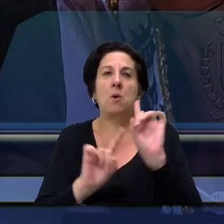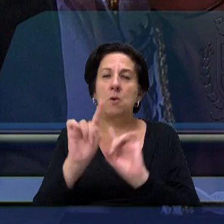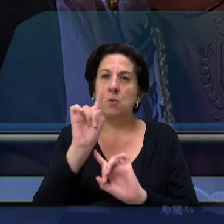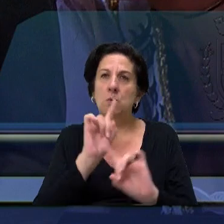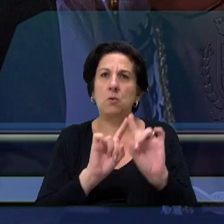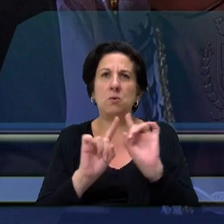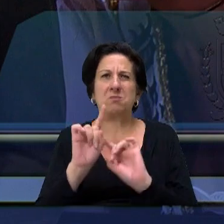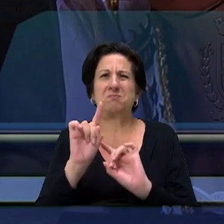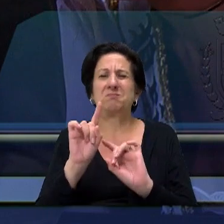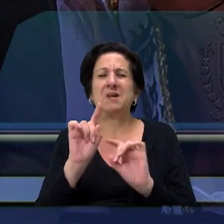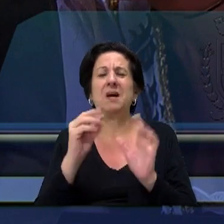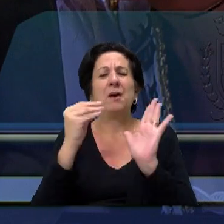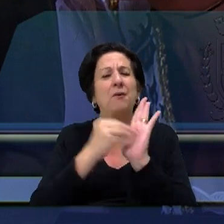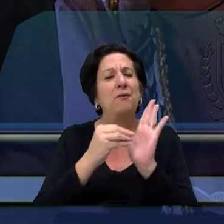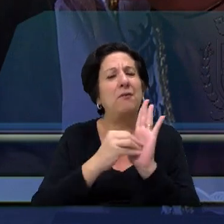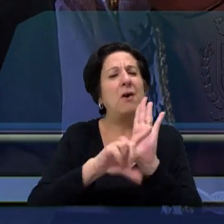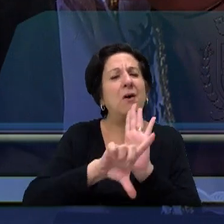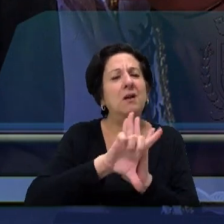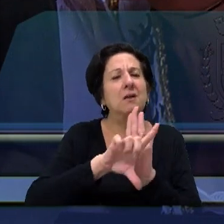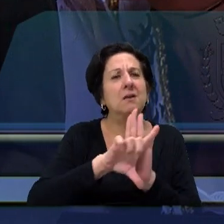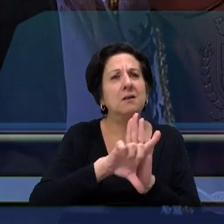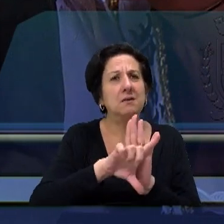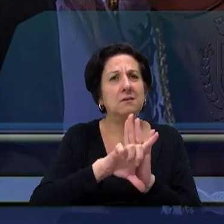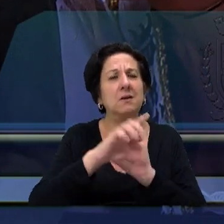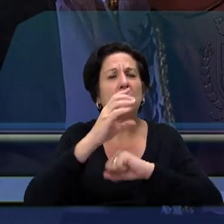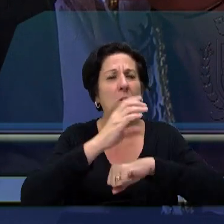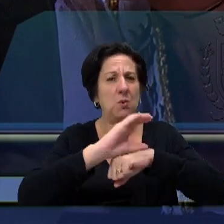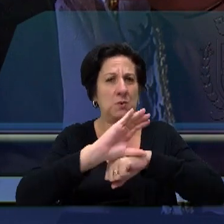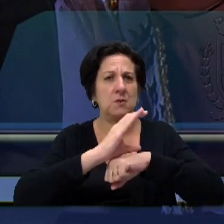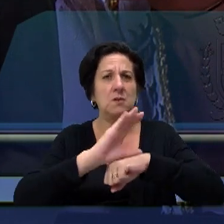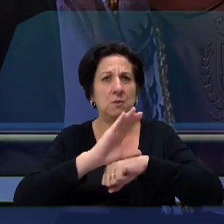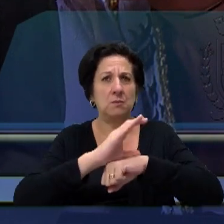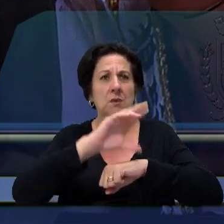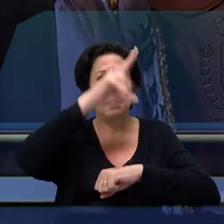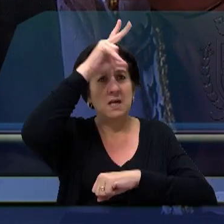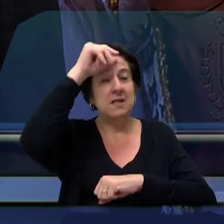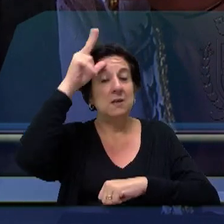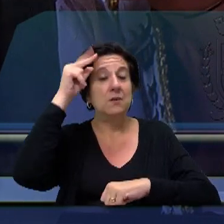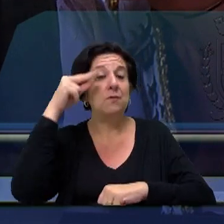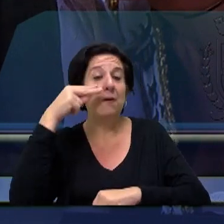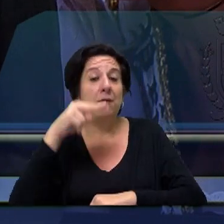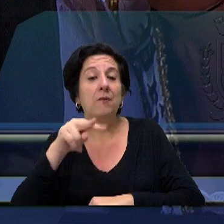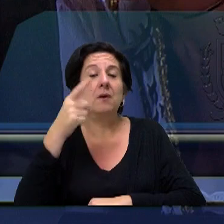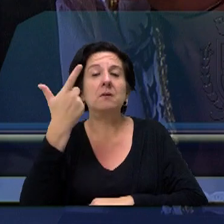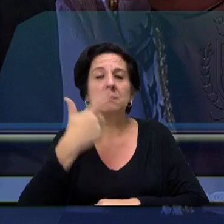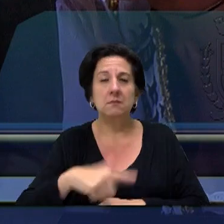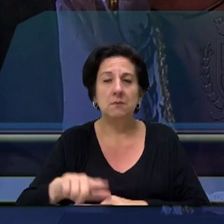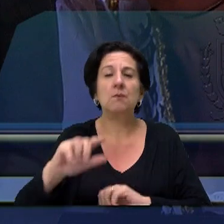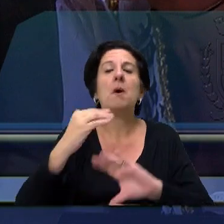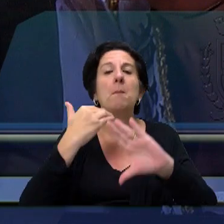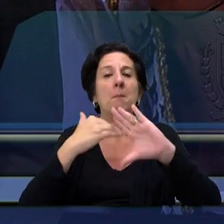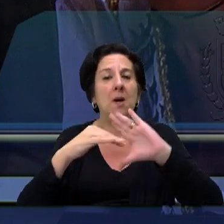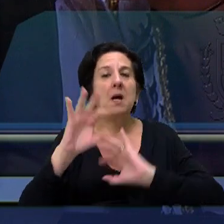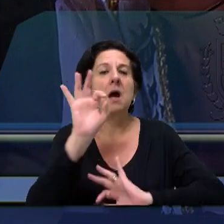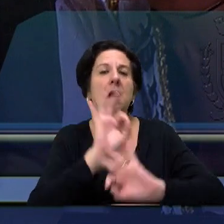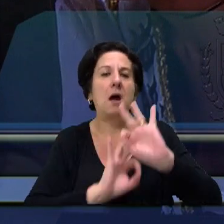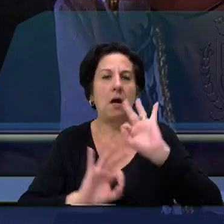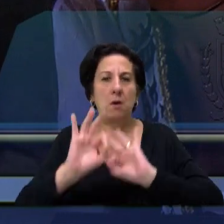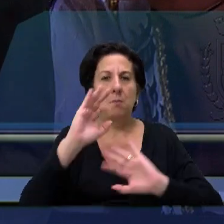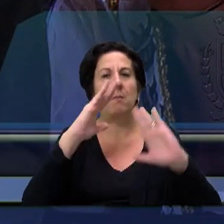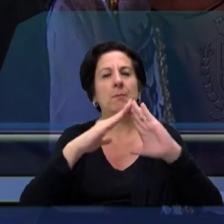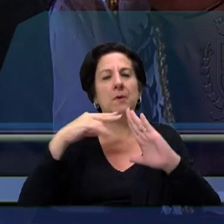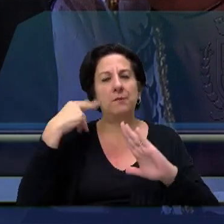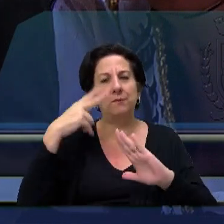algumas inconstitucionalidades. Então, com certeza o Executivo vai rever e vai mandar as correções necessárias a